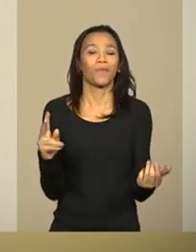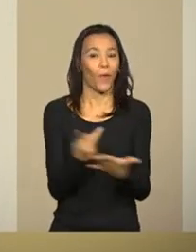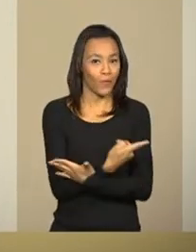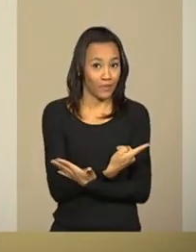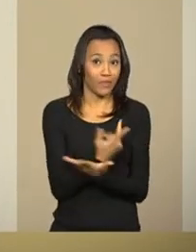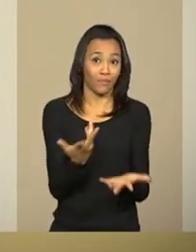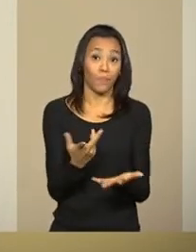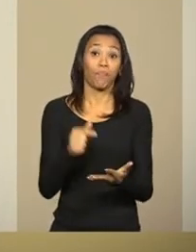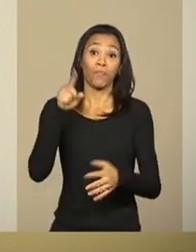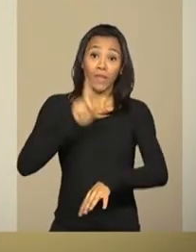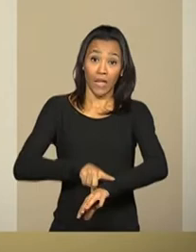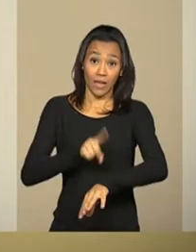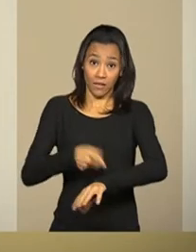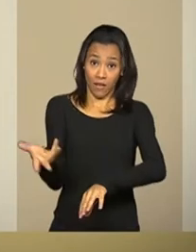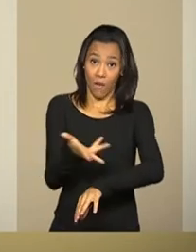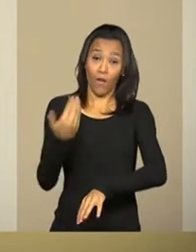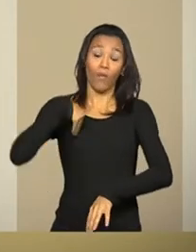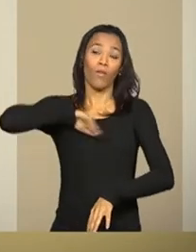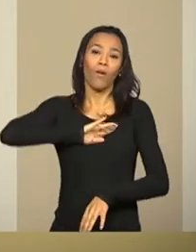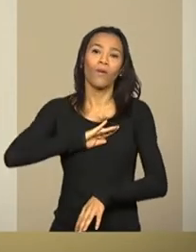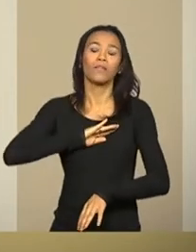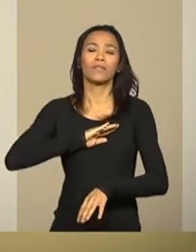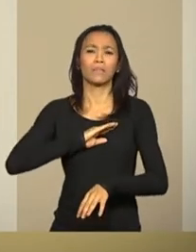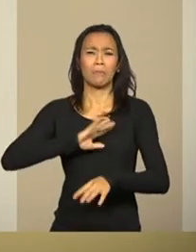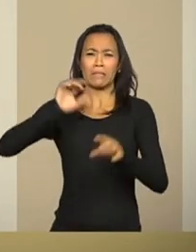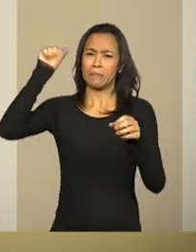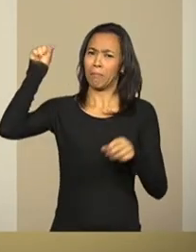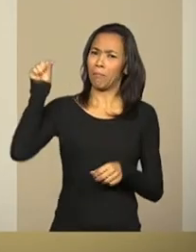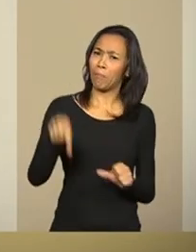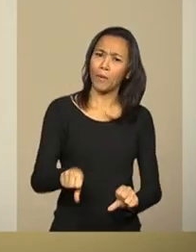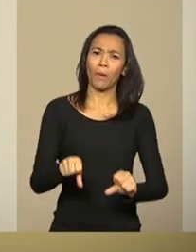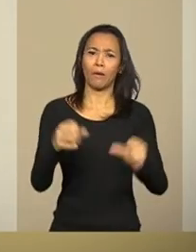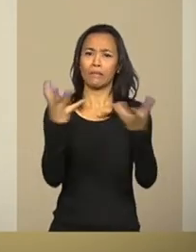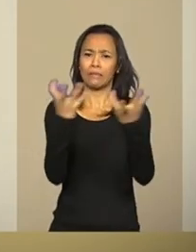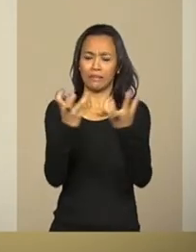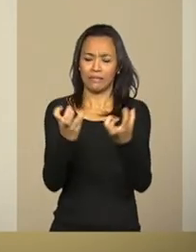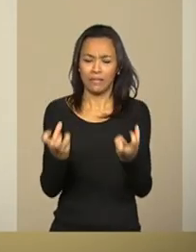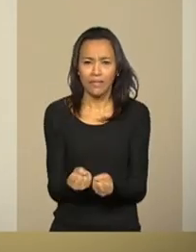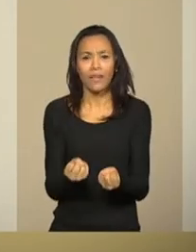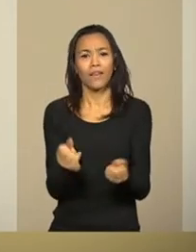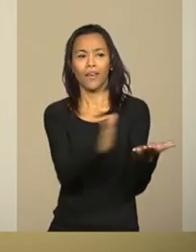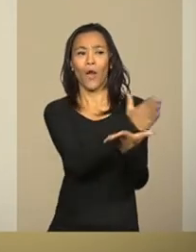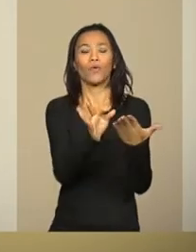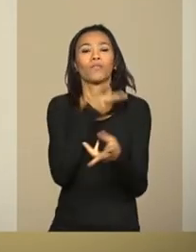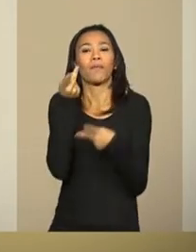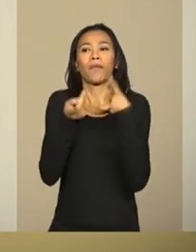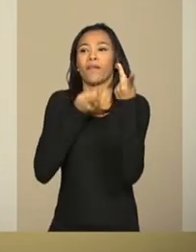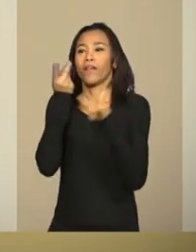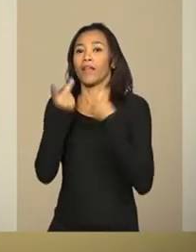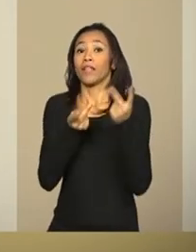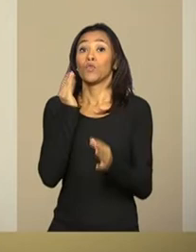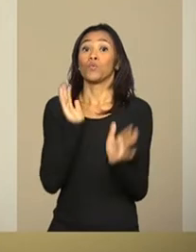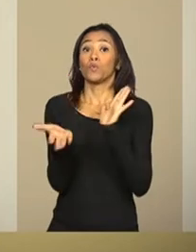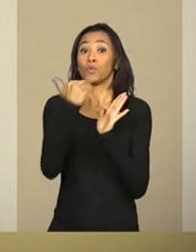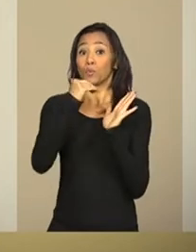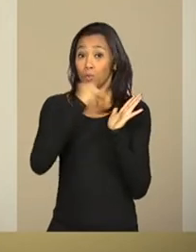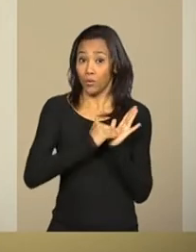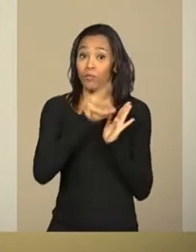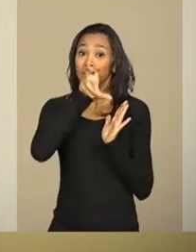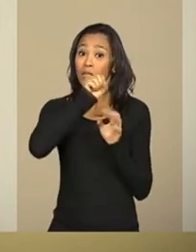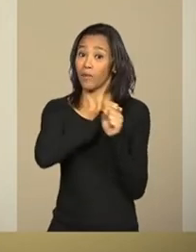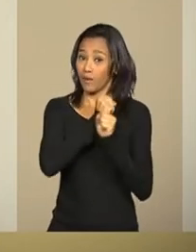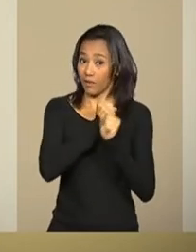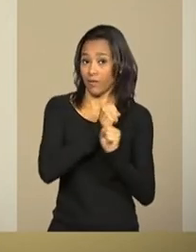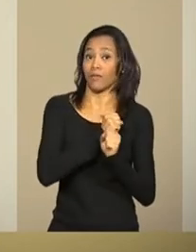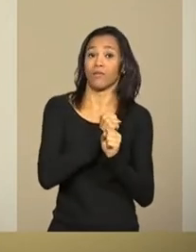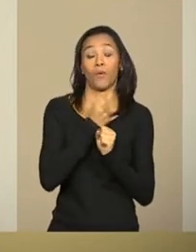Nesse momento, nós estamos saindo de uma das piores secas que alguns dizem dos últimos 50 anos, Luciano, e outros